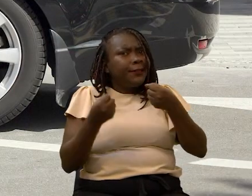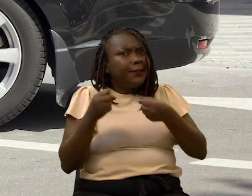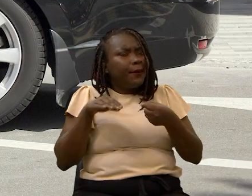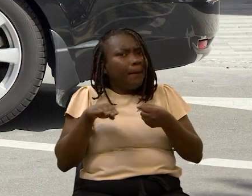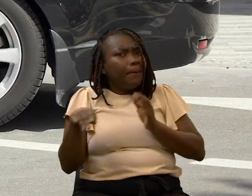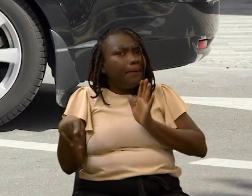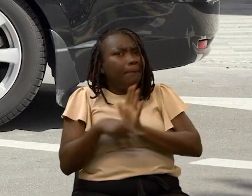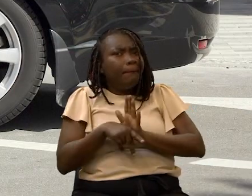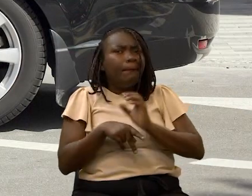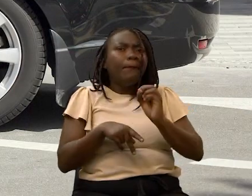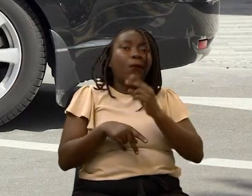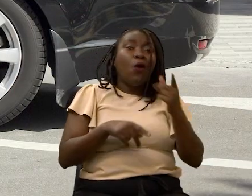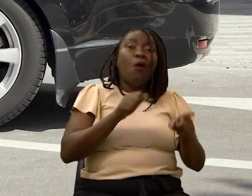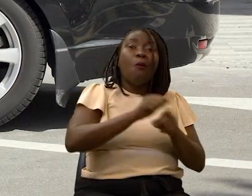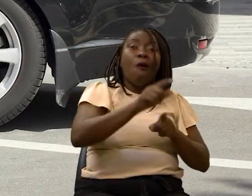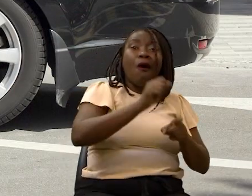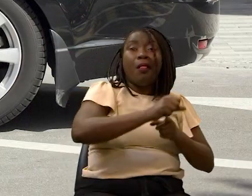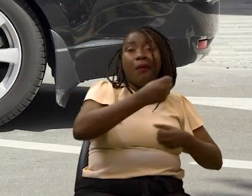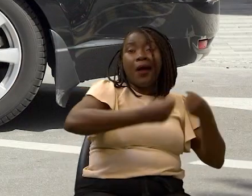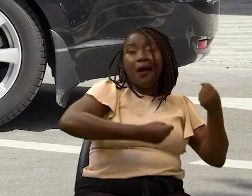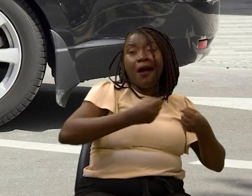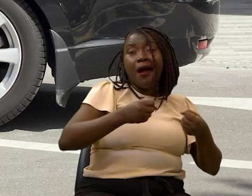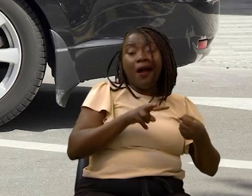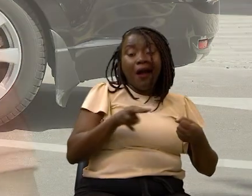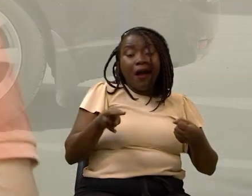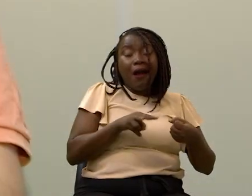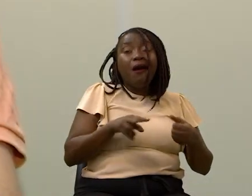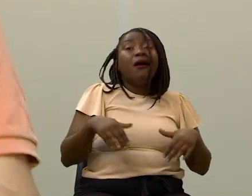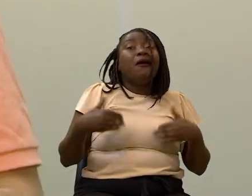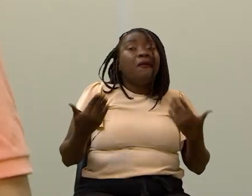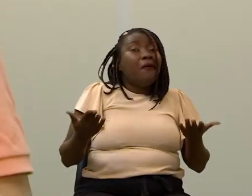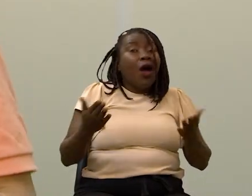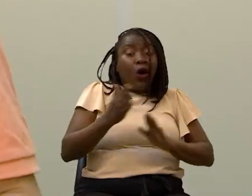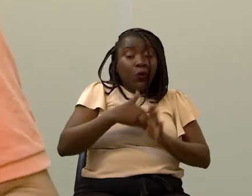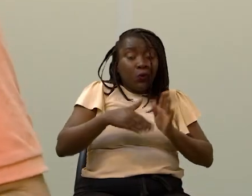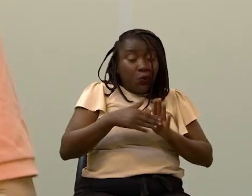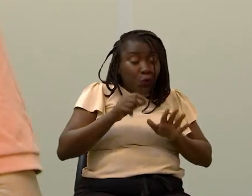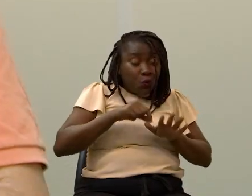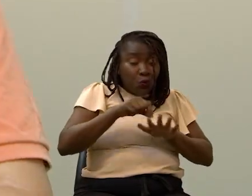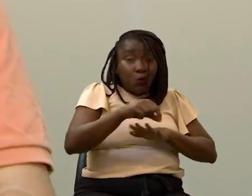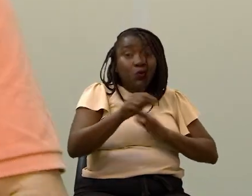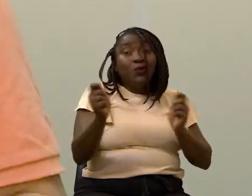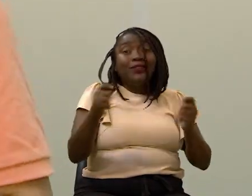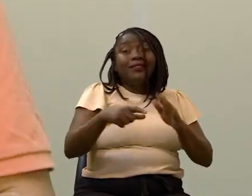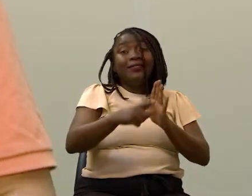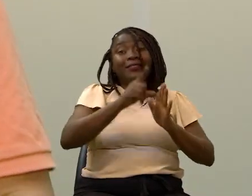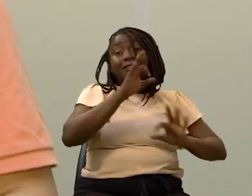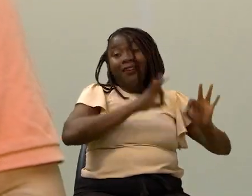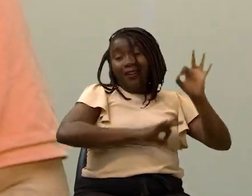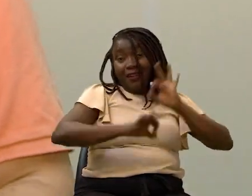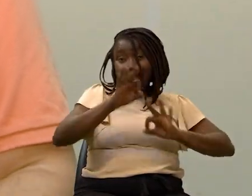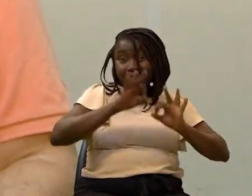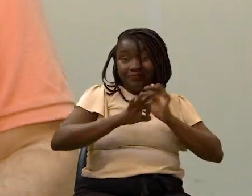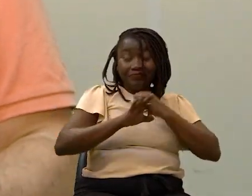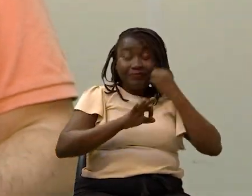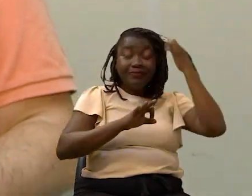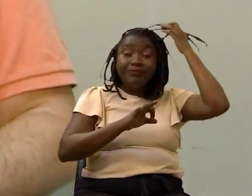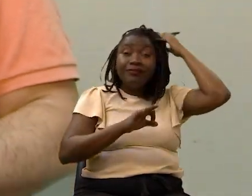carro próprio, se vale a pena você alugar o carro. Então tudo isso daí dá para você fazer com muita antecedência. Então